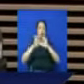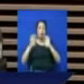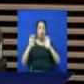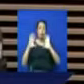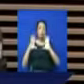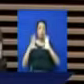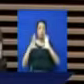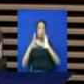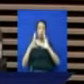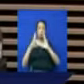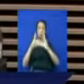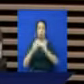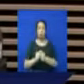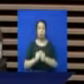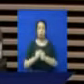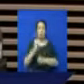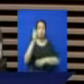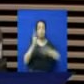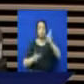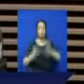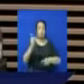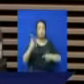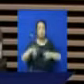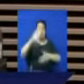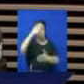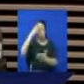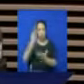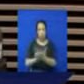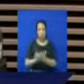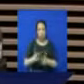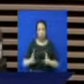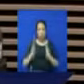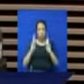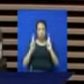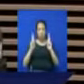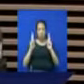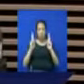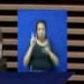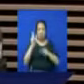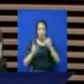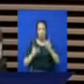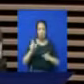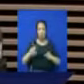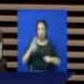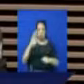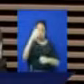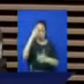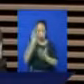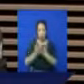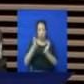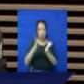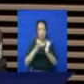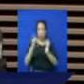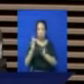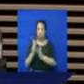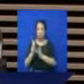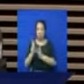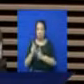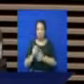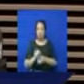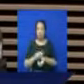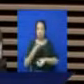pessoas, todos os que creem, e a esperança naqueles que creem em Jesus como Senhor e Salvador. Então